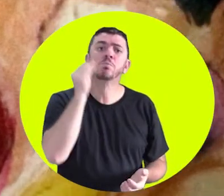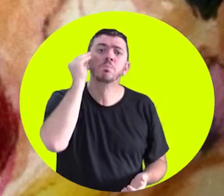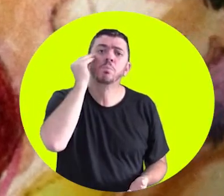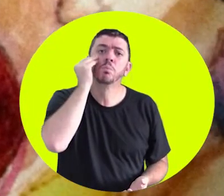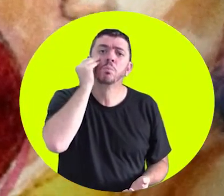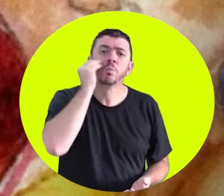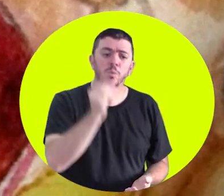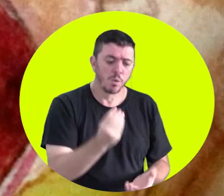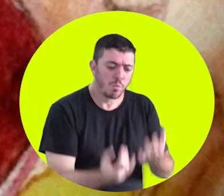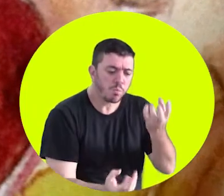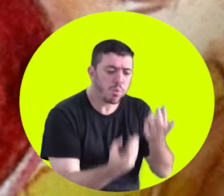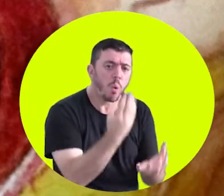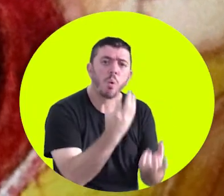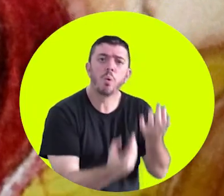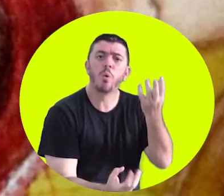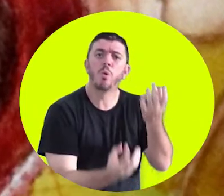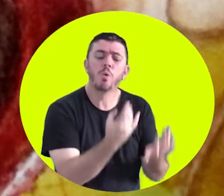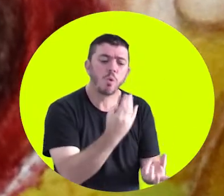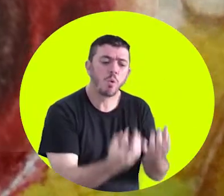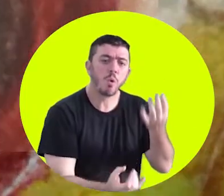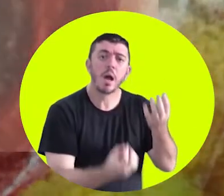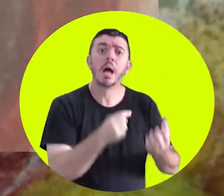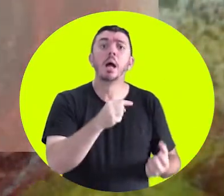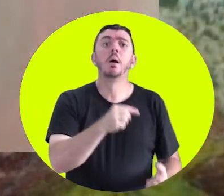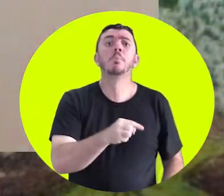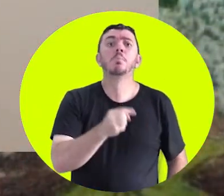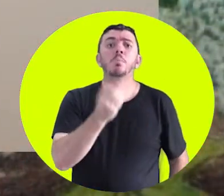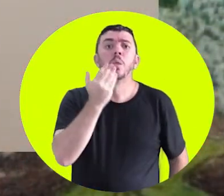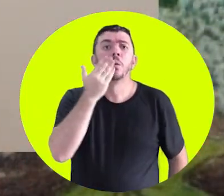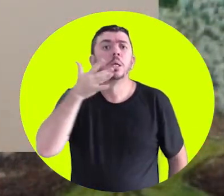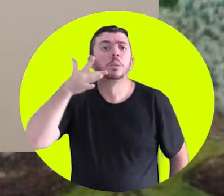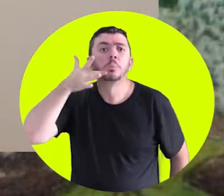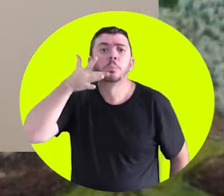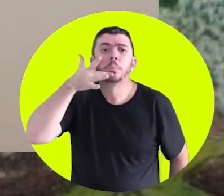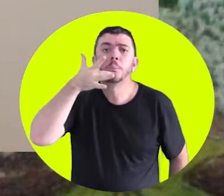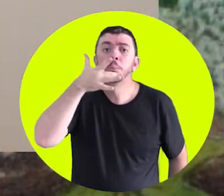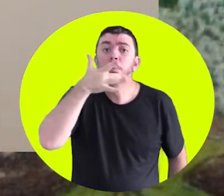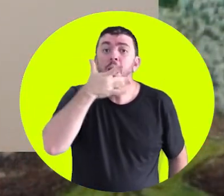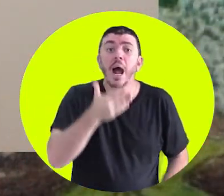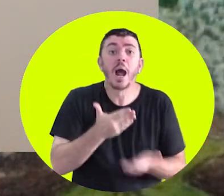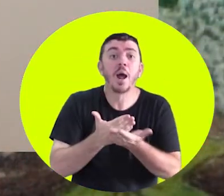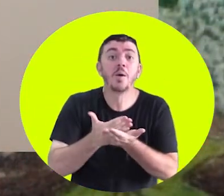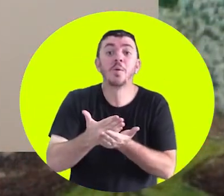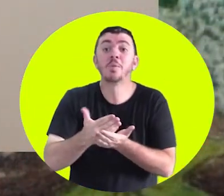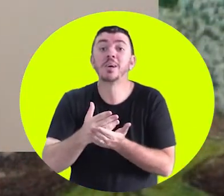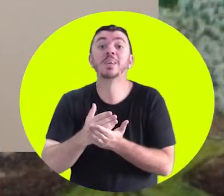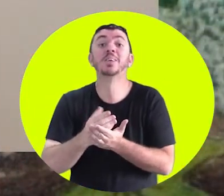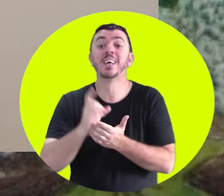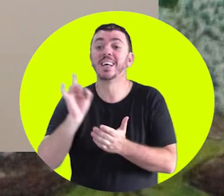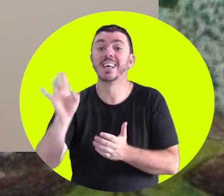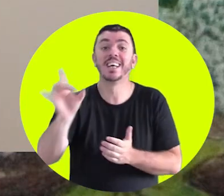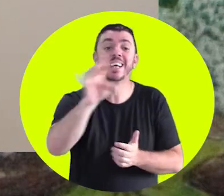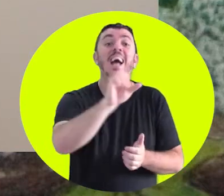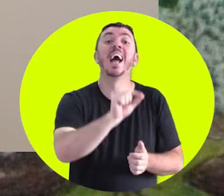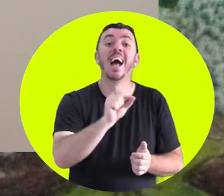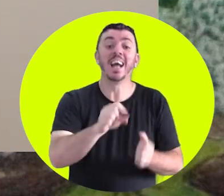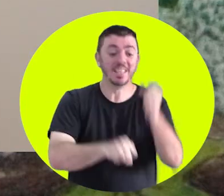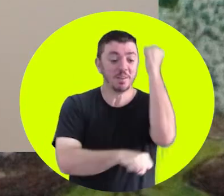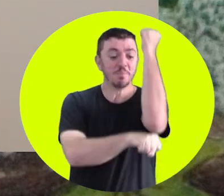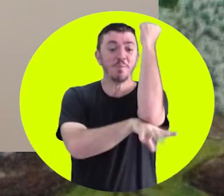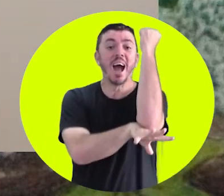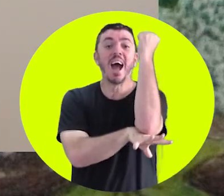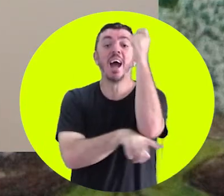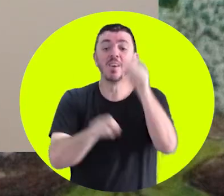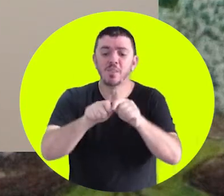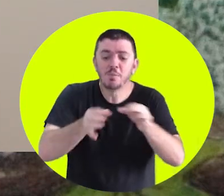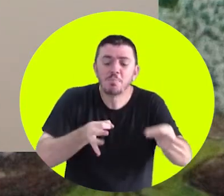e descobriram um alimento muito gostoso. Passaram a cultivar a raiz em suas roças e com ela preparar farinha,